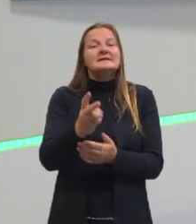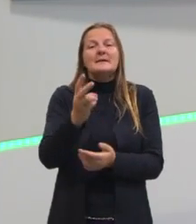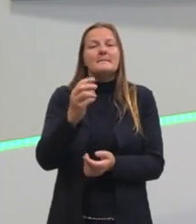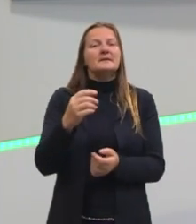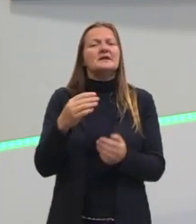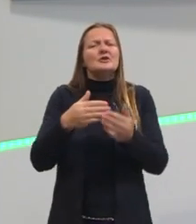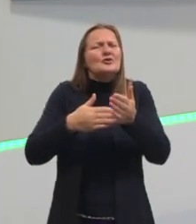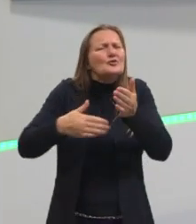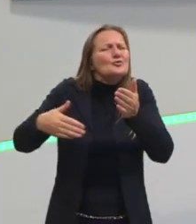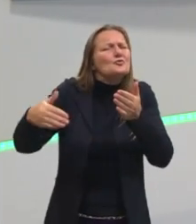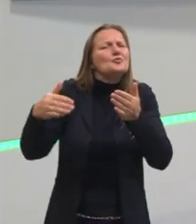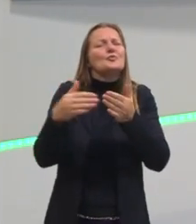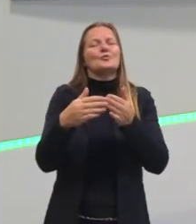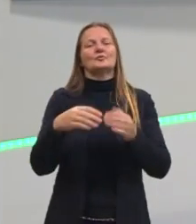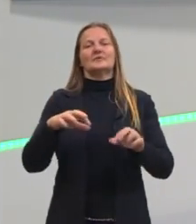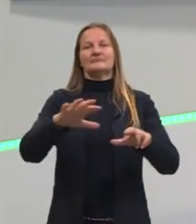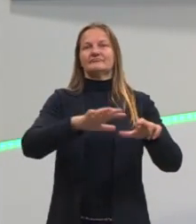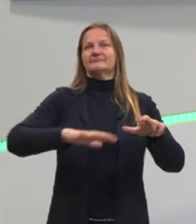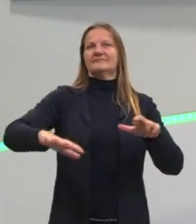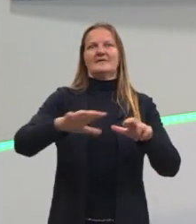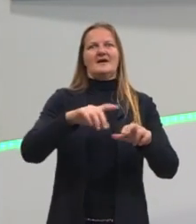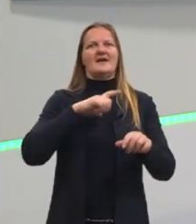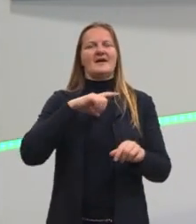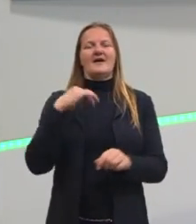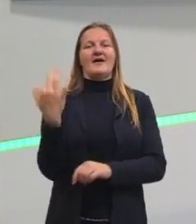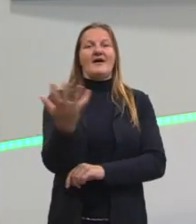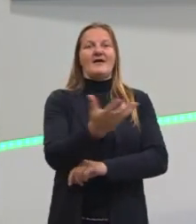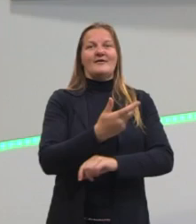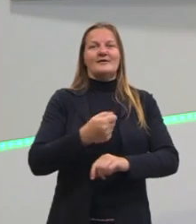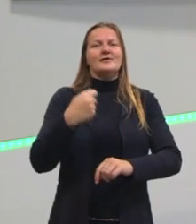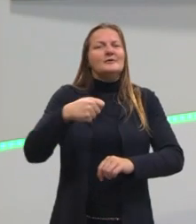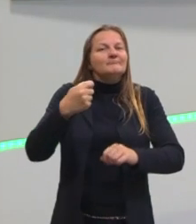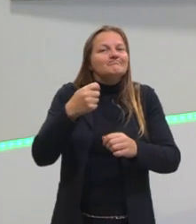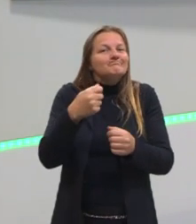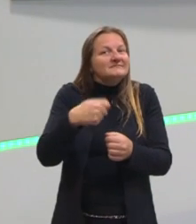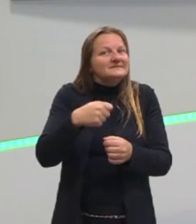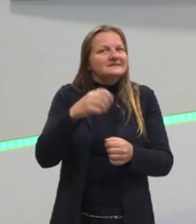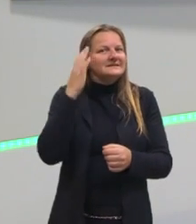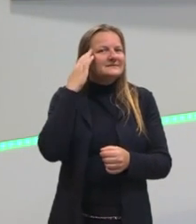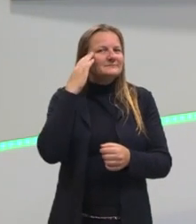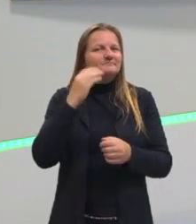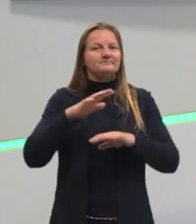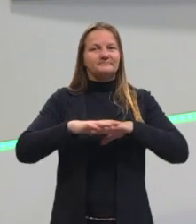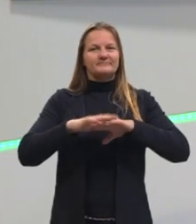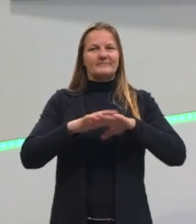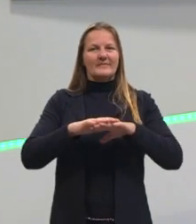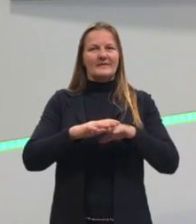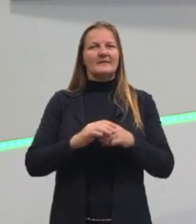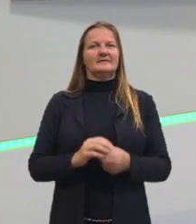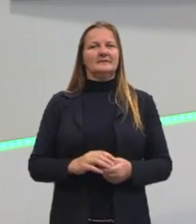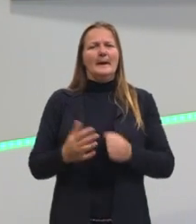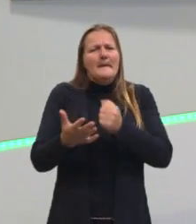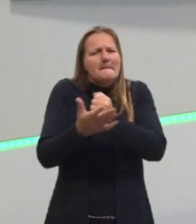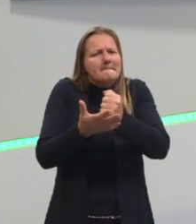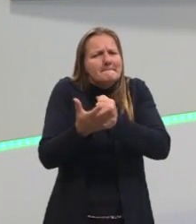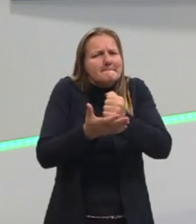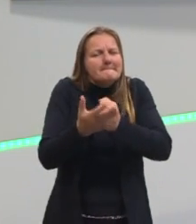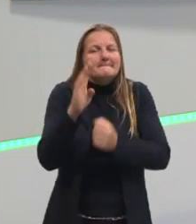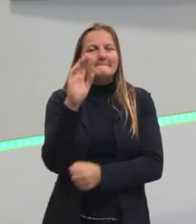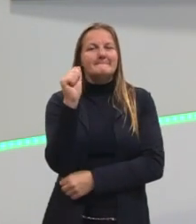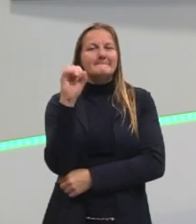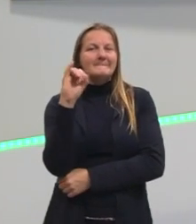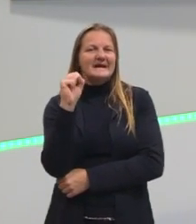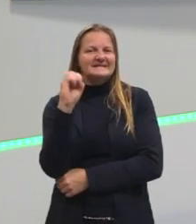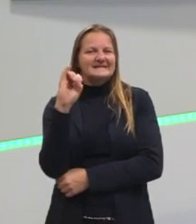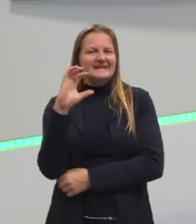gente todas as áreas é um pouco da matemática e essa aqui é chamada então de matemática básica ou